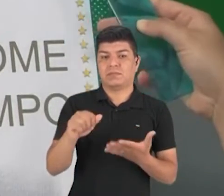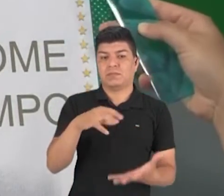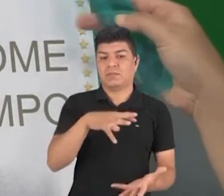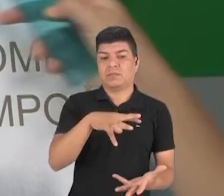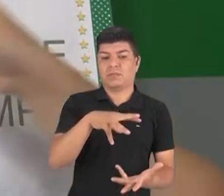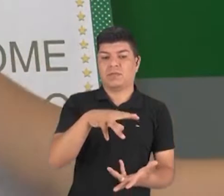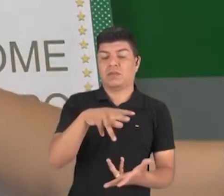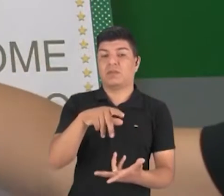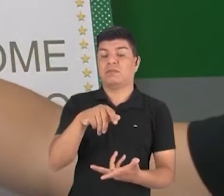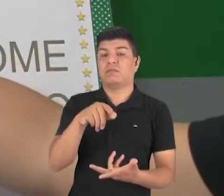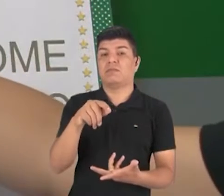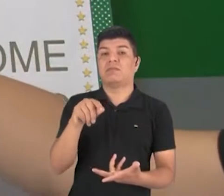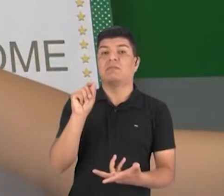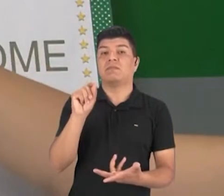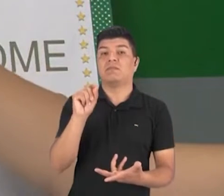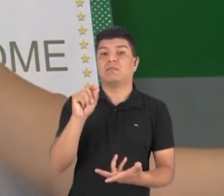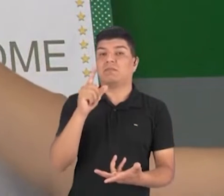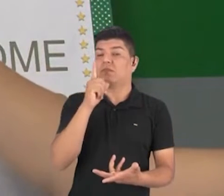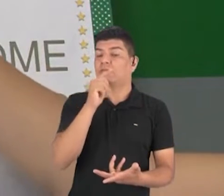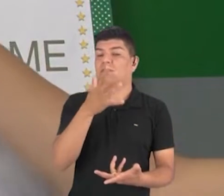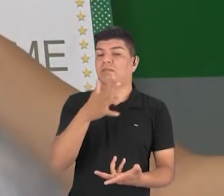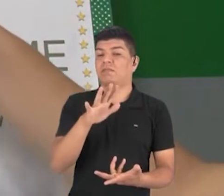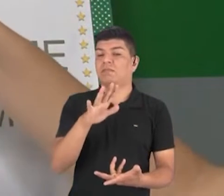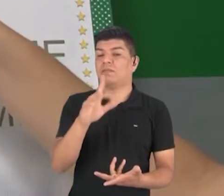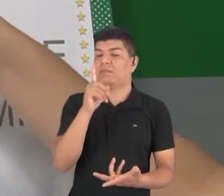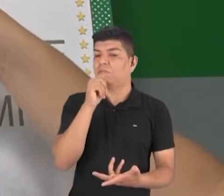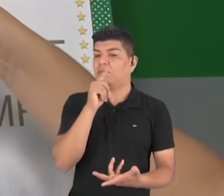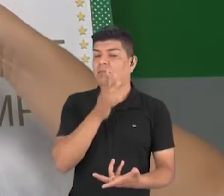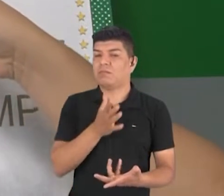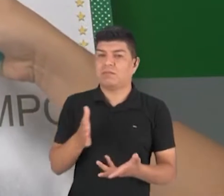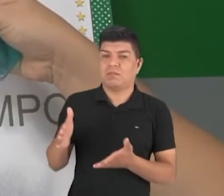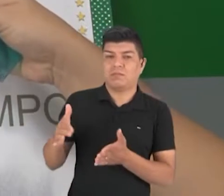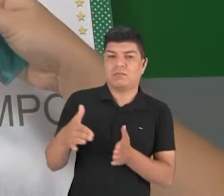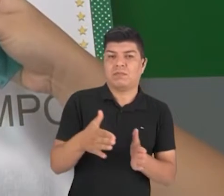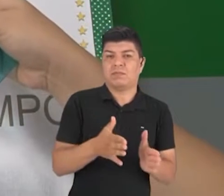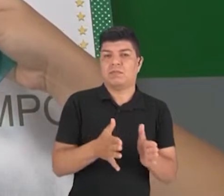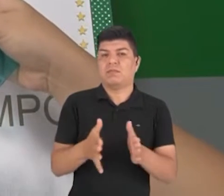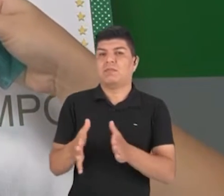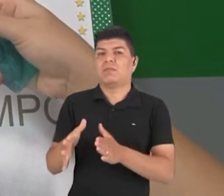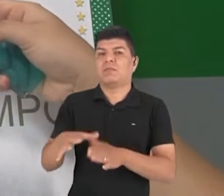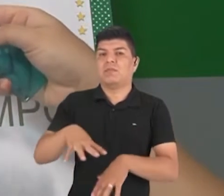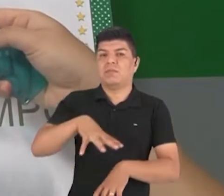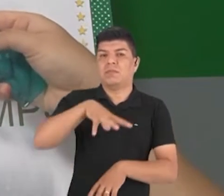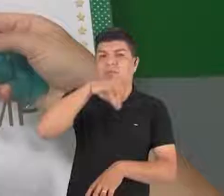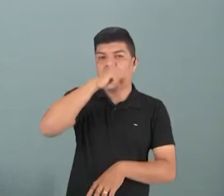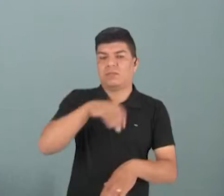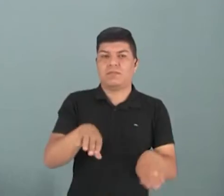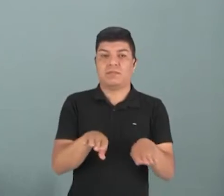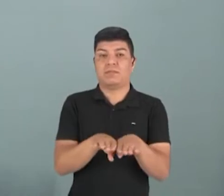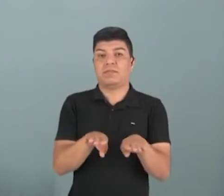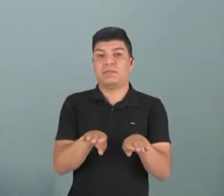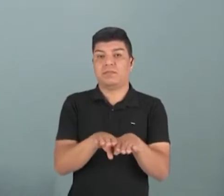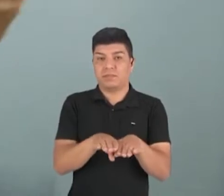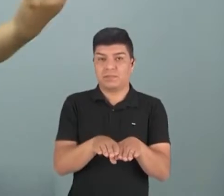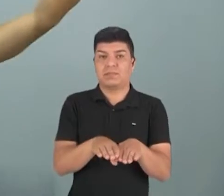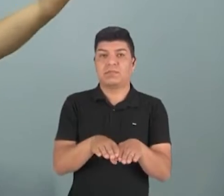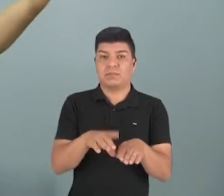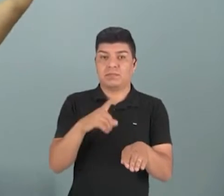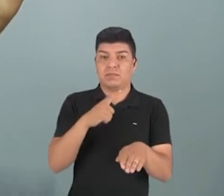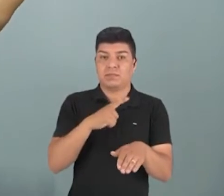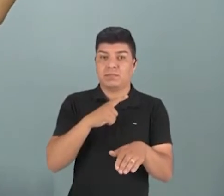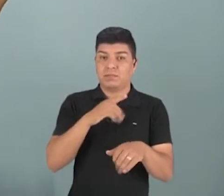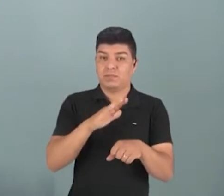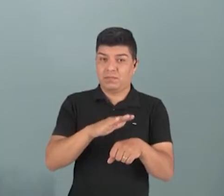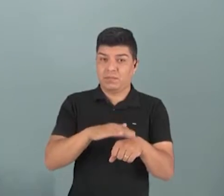Mariana é má ágil e a temos mais